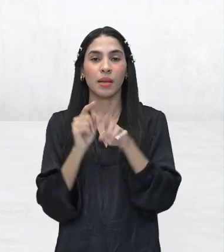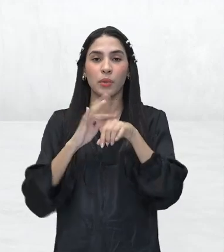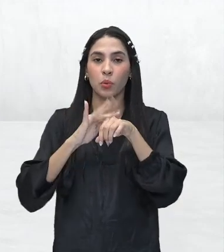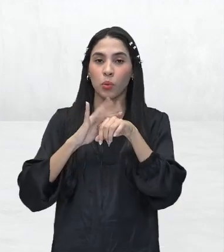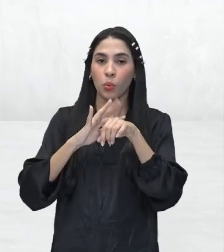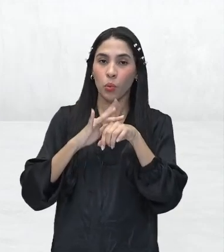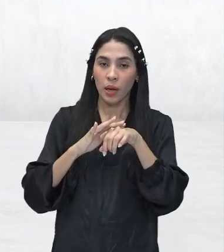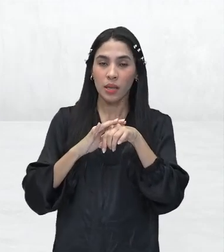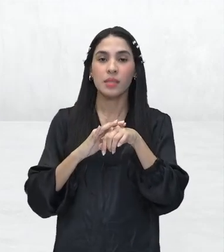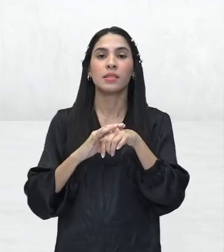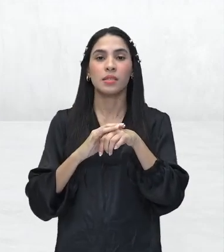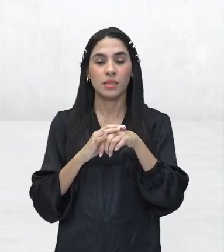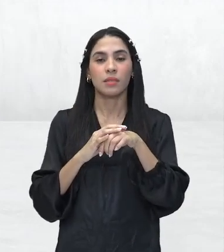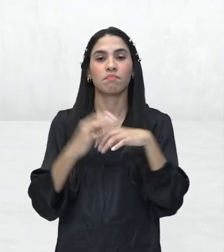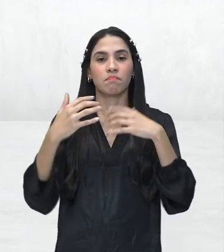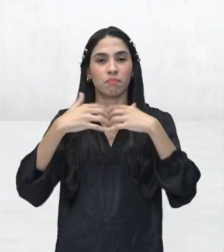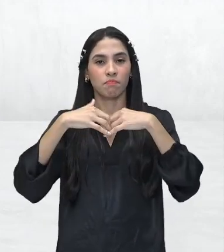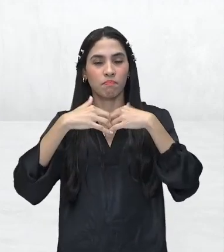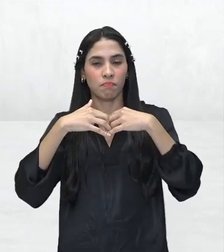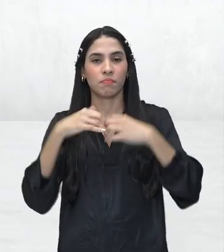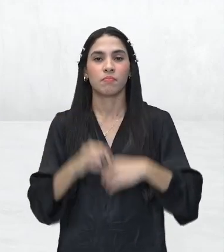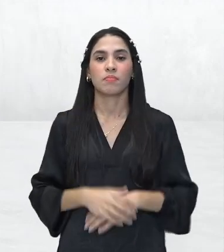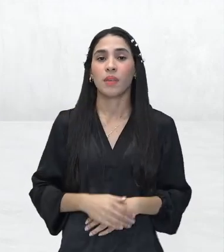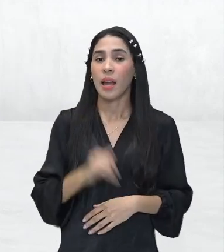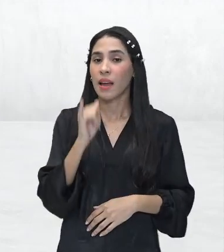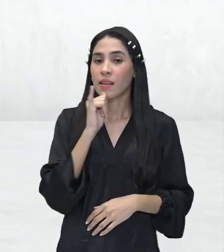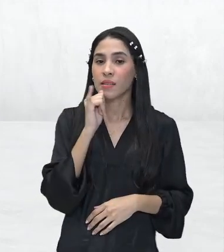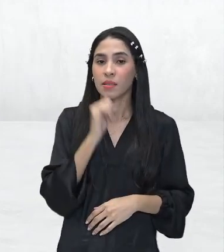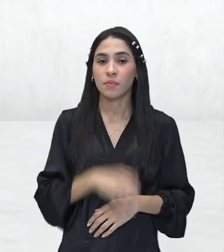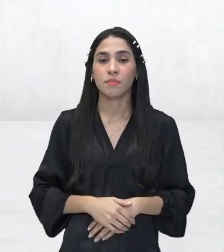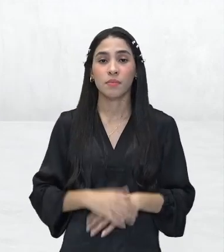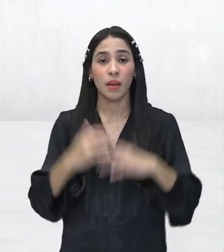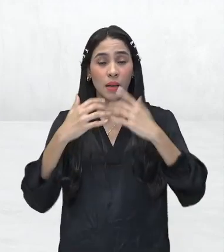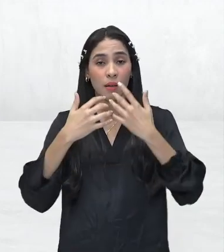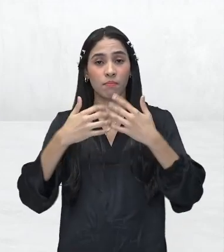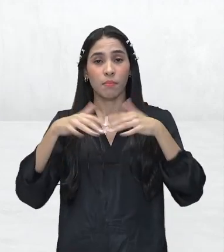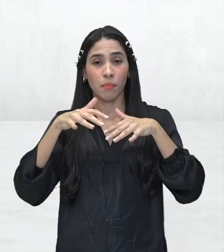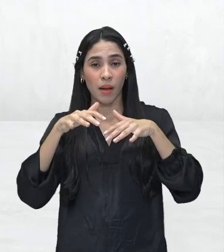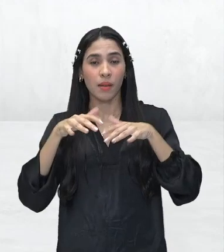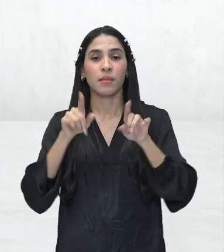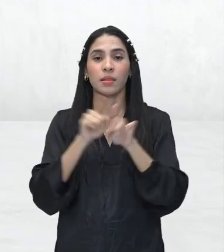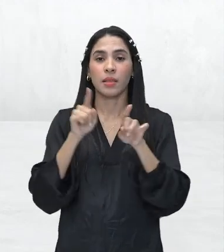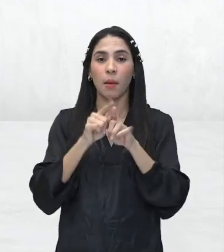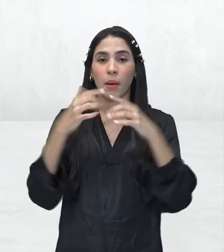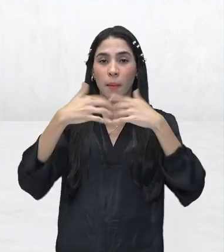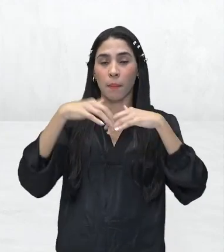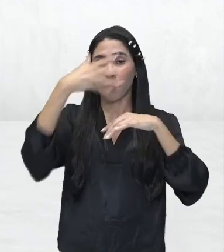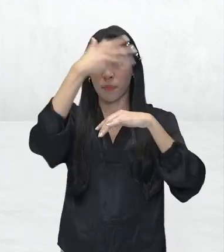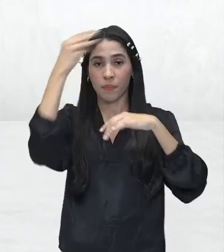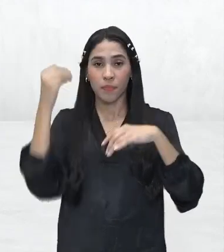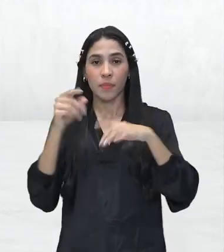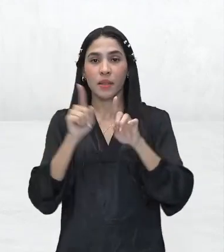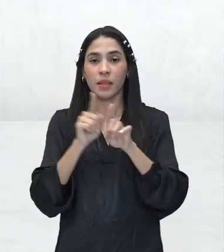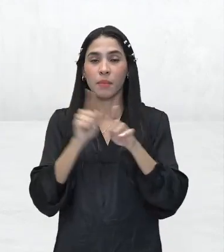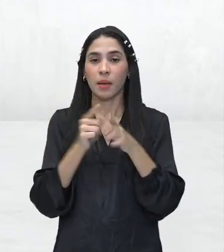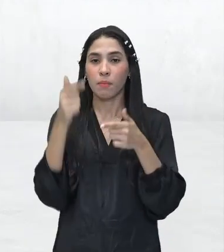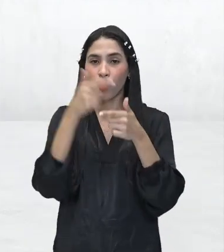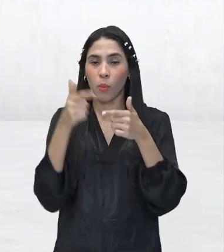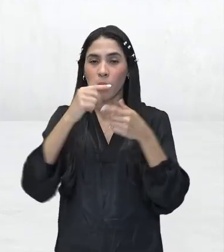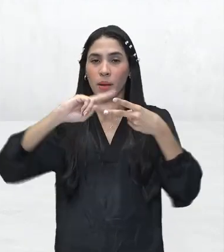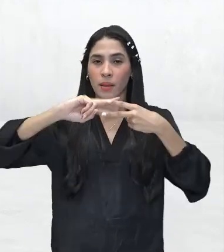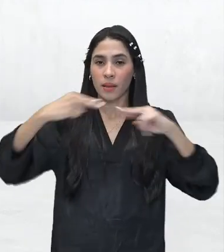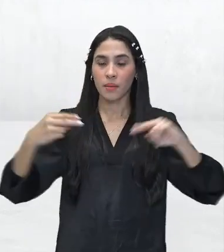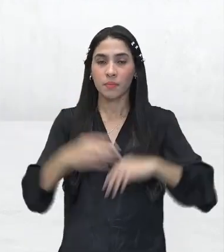doenças neurodegenerativas, como o Alzheimer, o Parkinson e a esclerose múltipla.